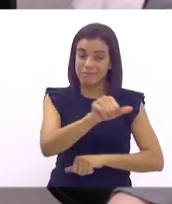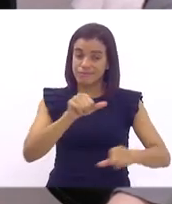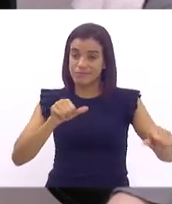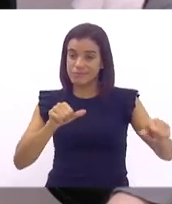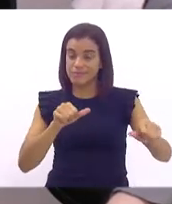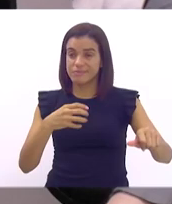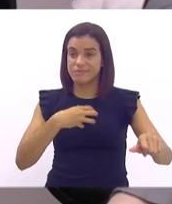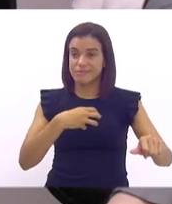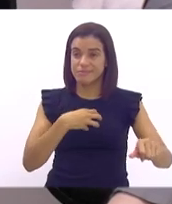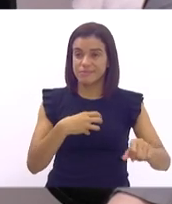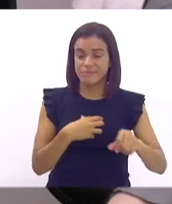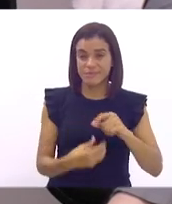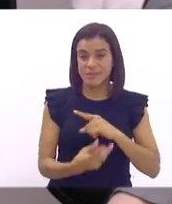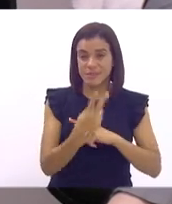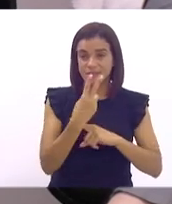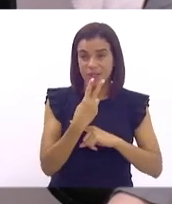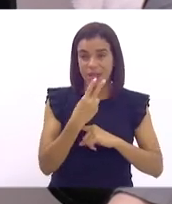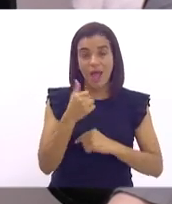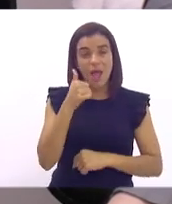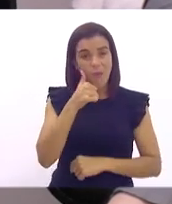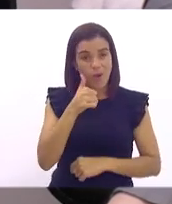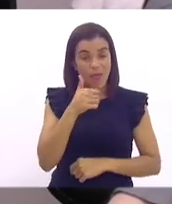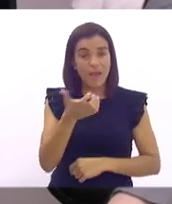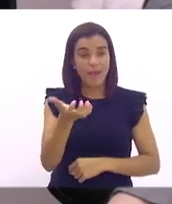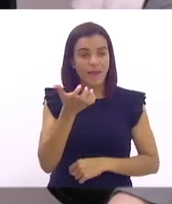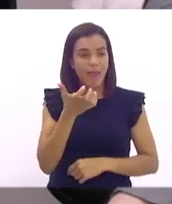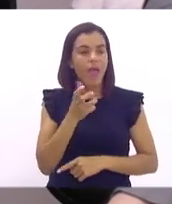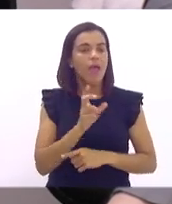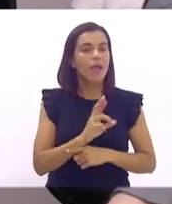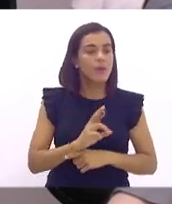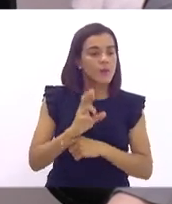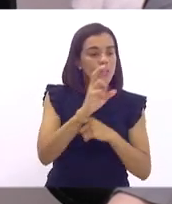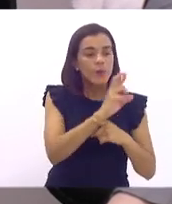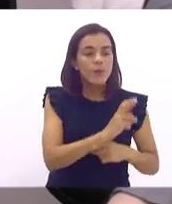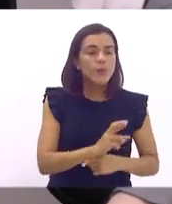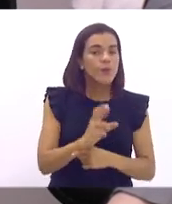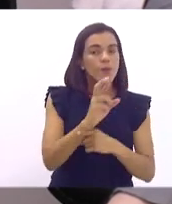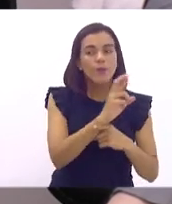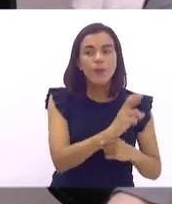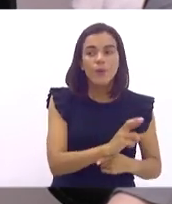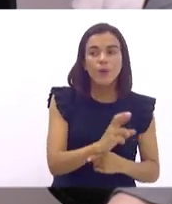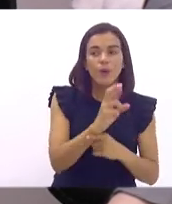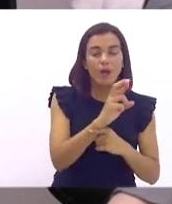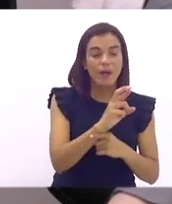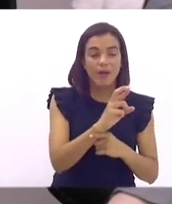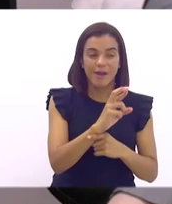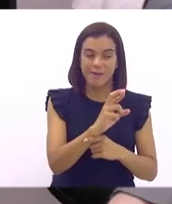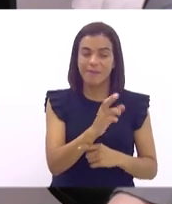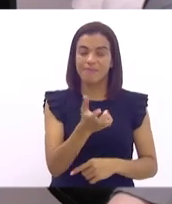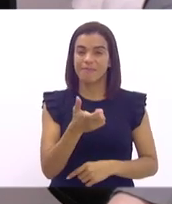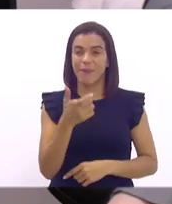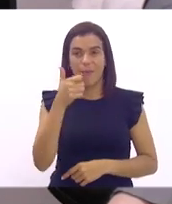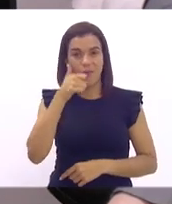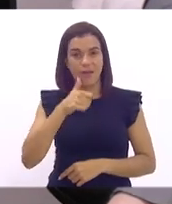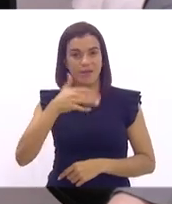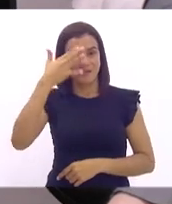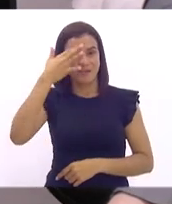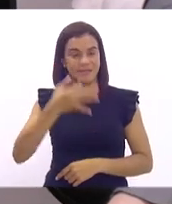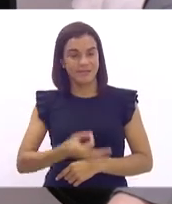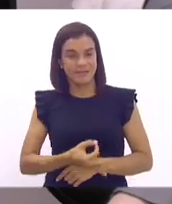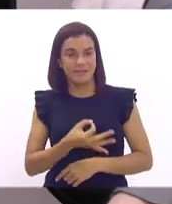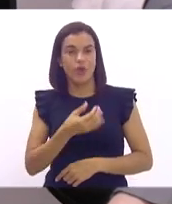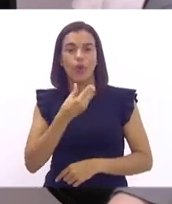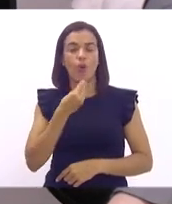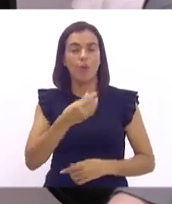segura. Então, ela quer monitorar o que ele está fazendo, onde ele está, para ela ter certeza que ele